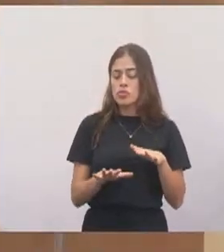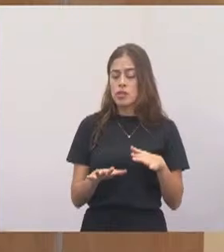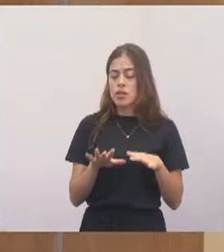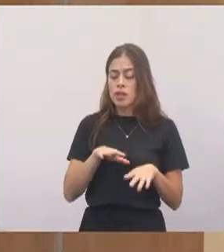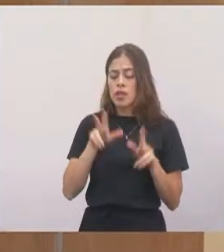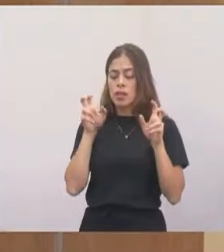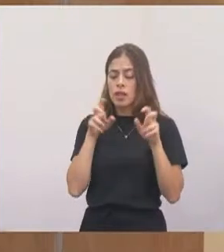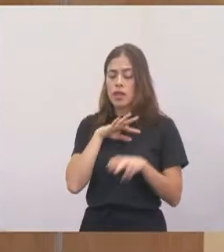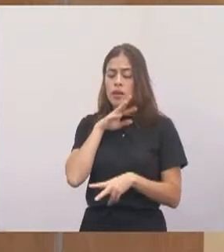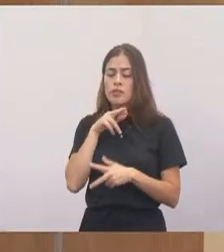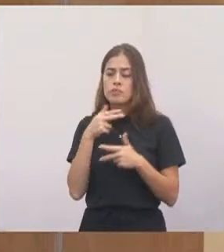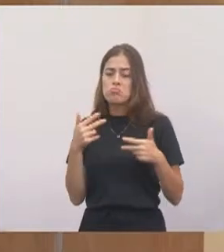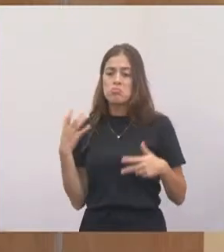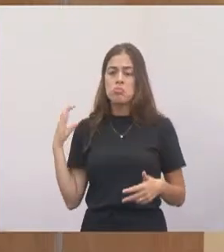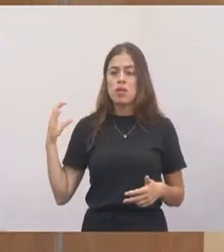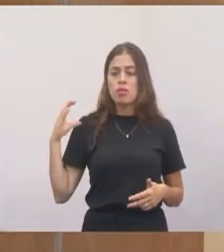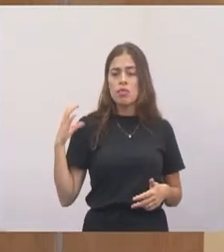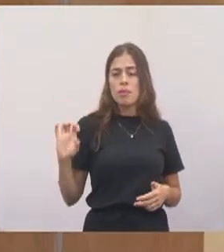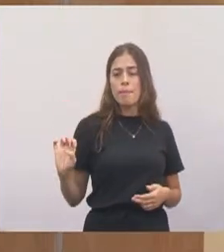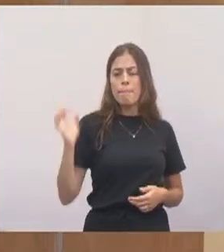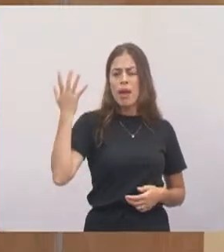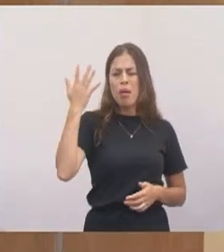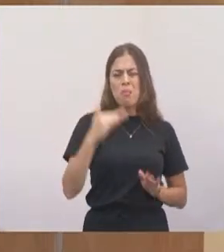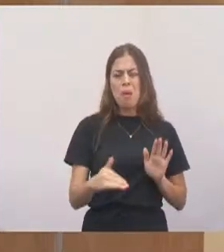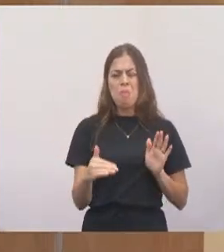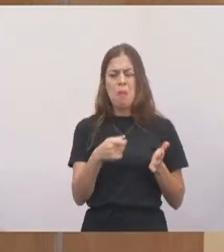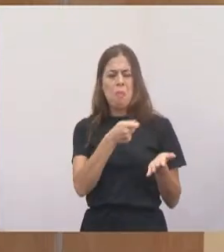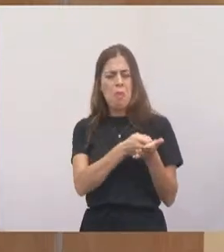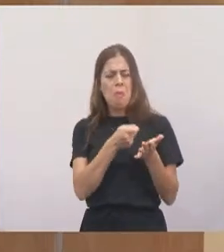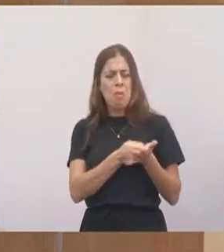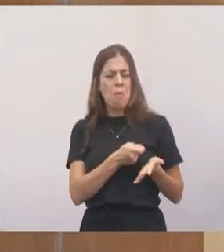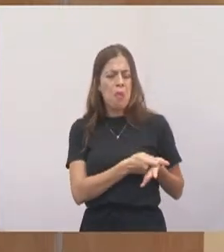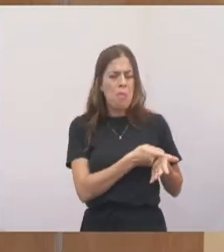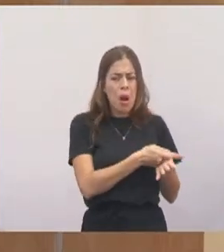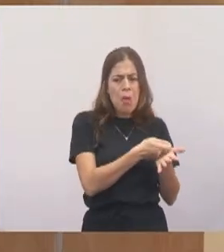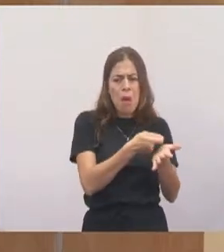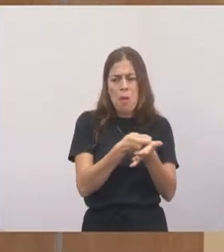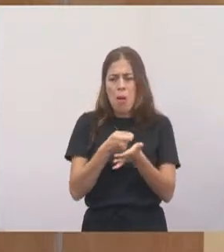coordenadoras de eventos, tantas obrigações como o dever